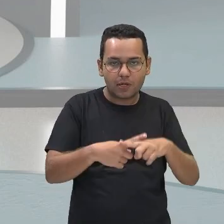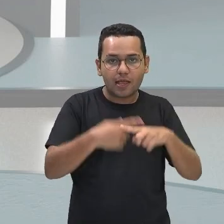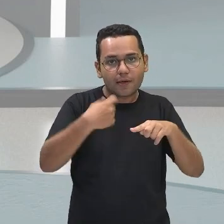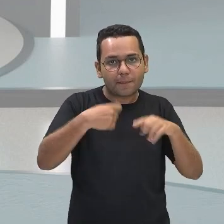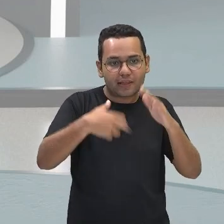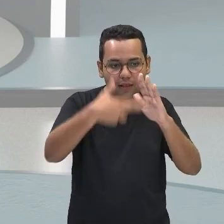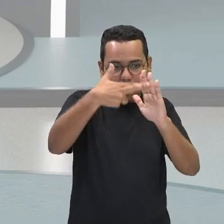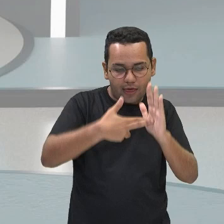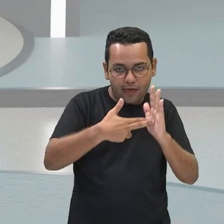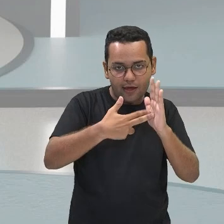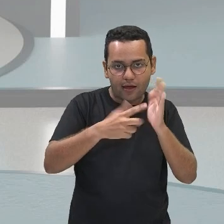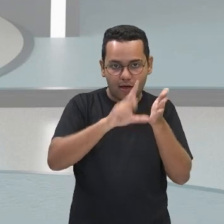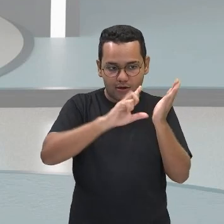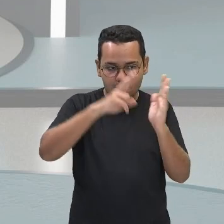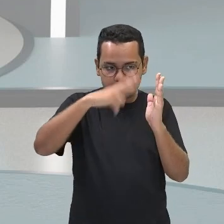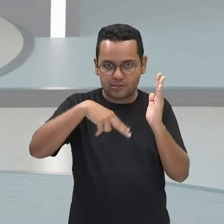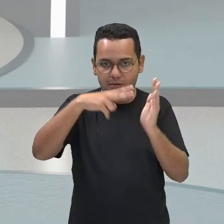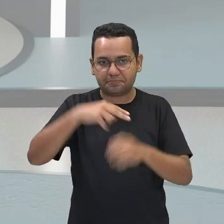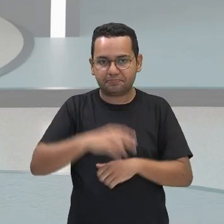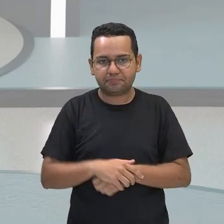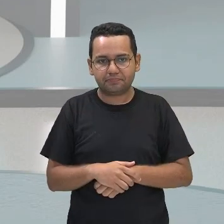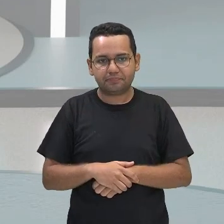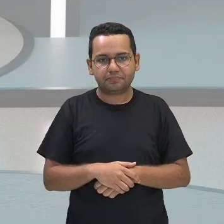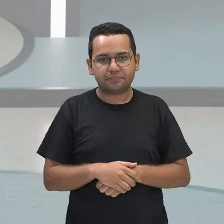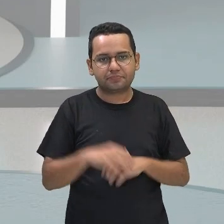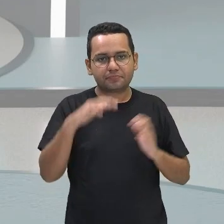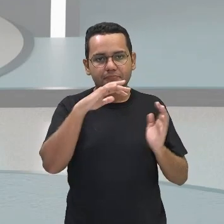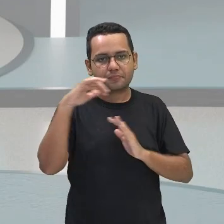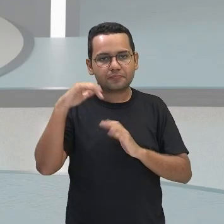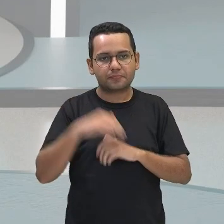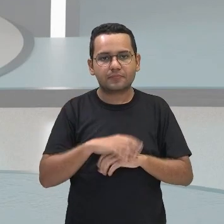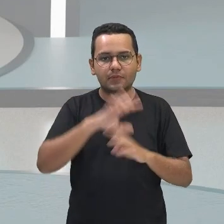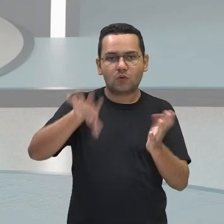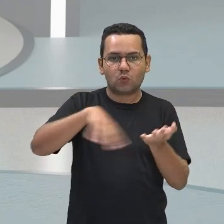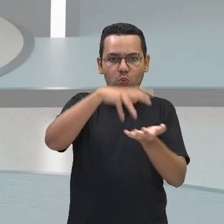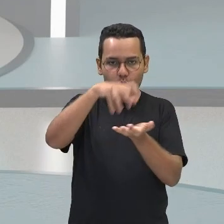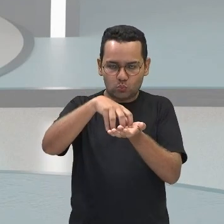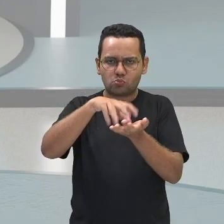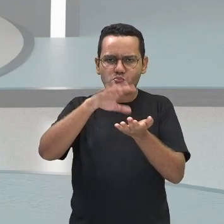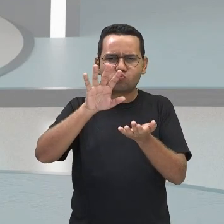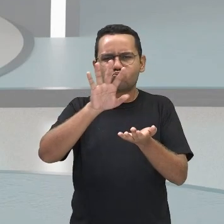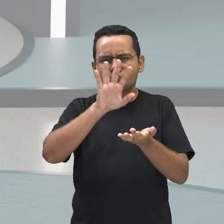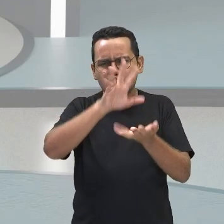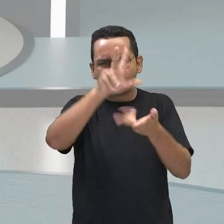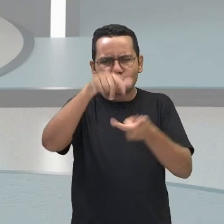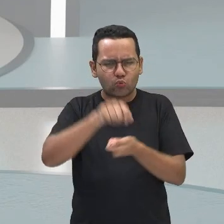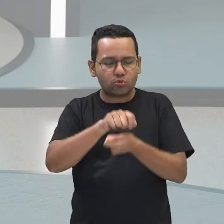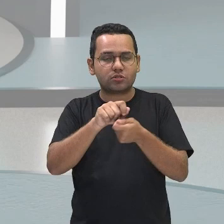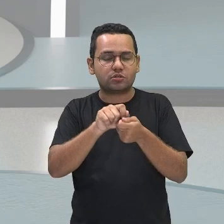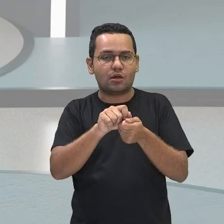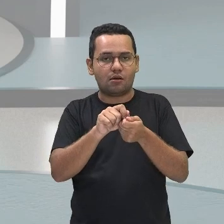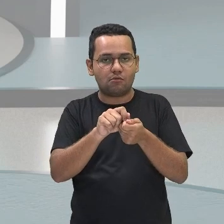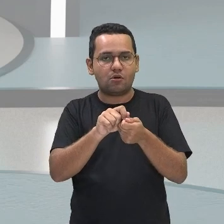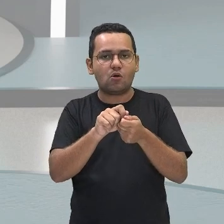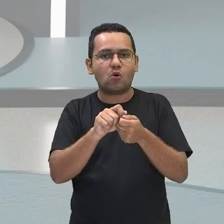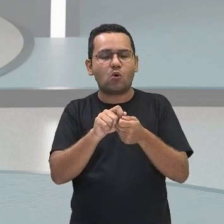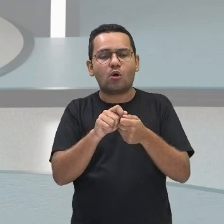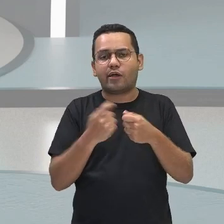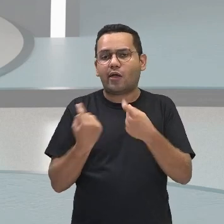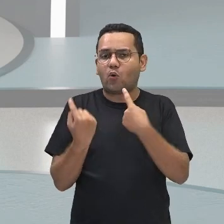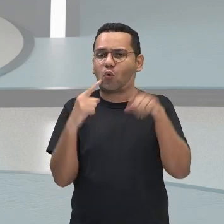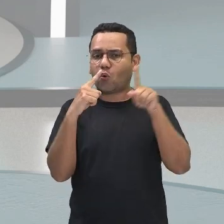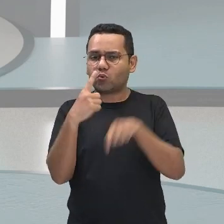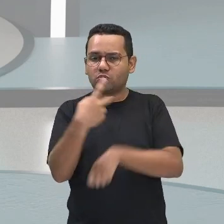beleza? E a Agência Mundial Antidopagem, o que ela diz? o uso de drogas que aumentam o